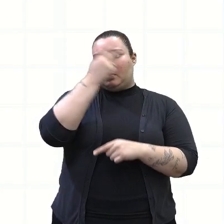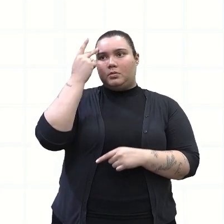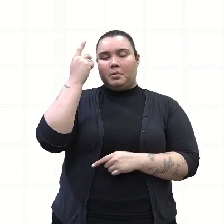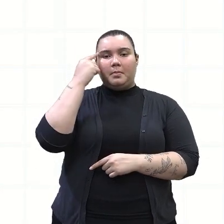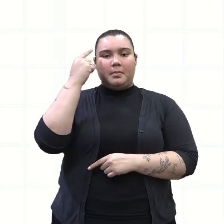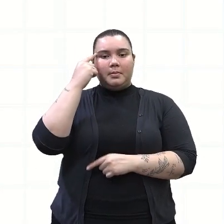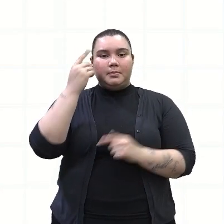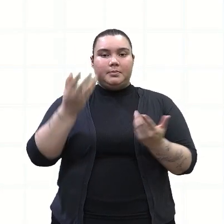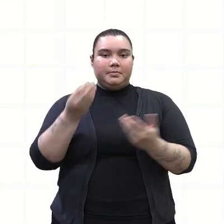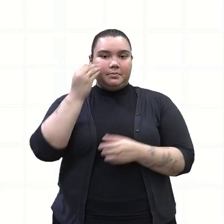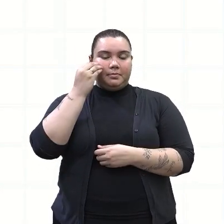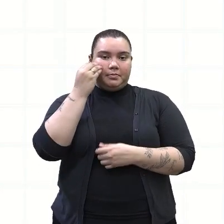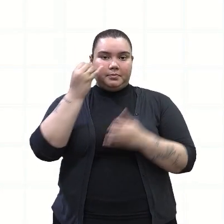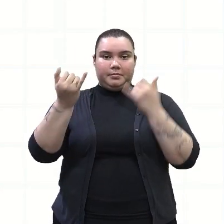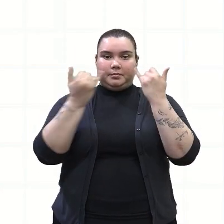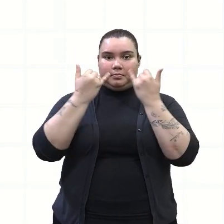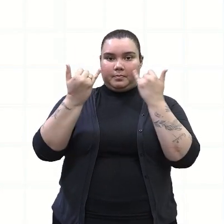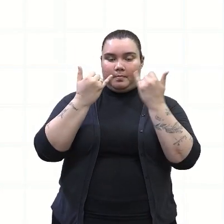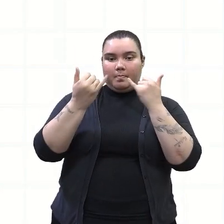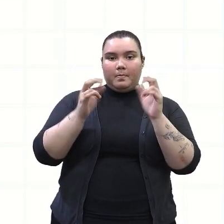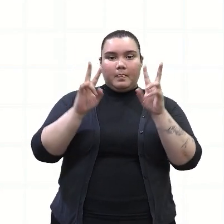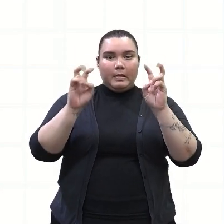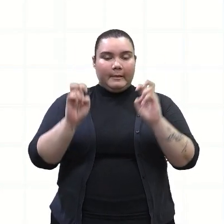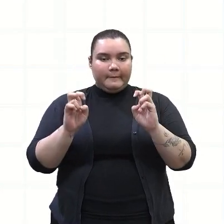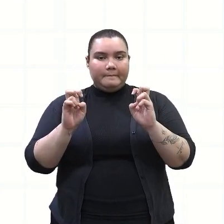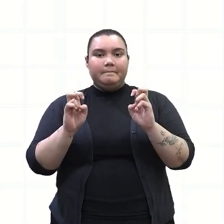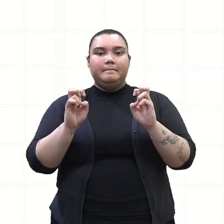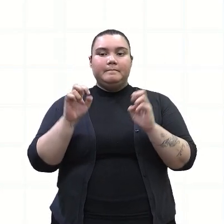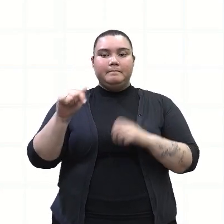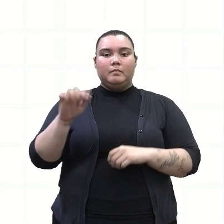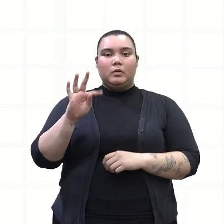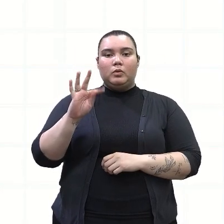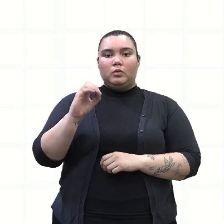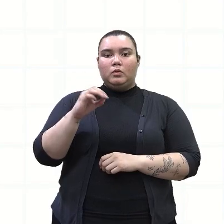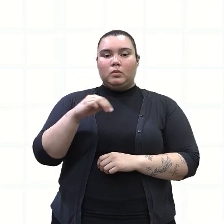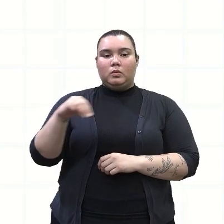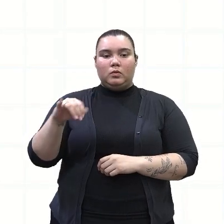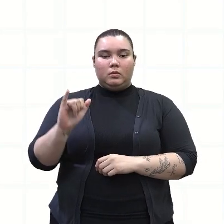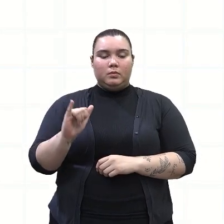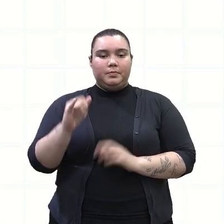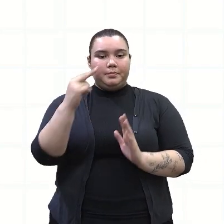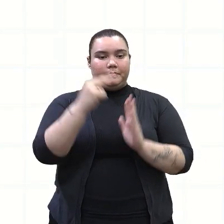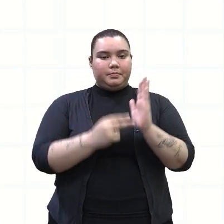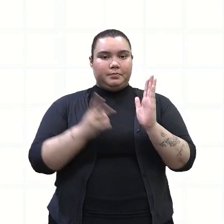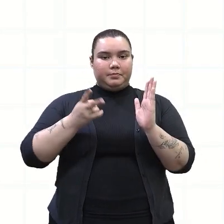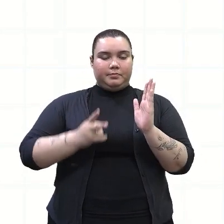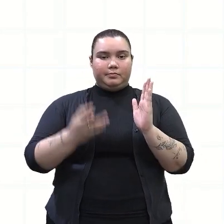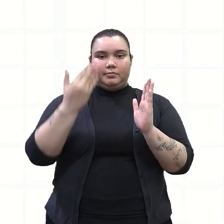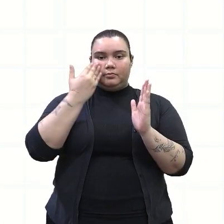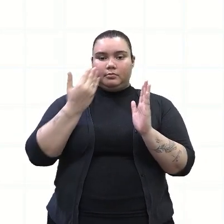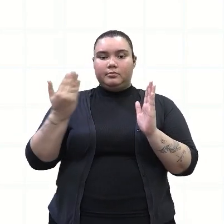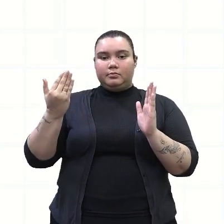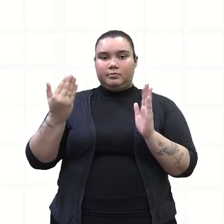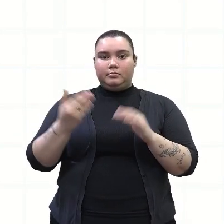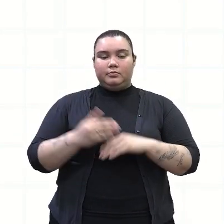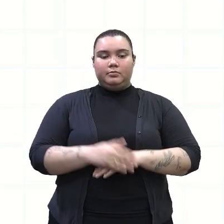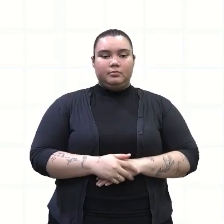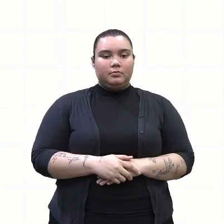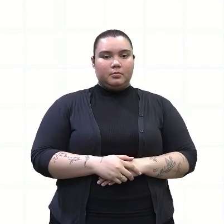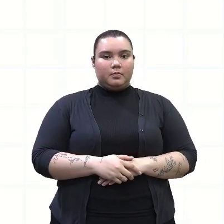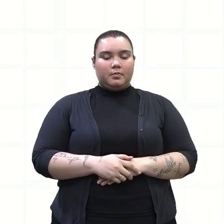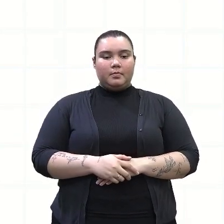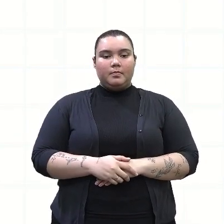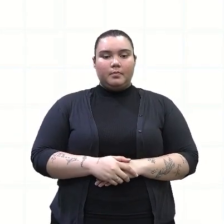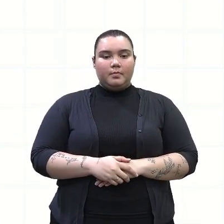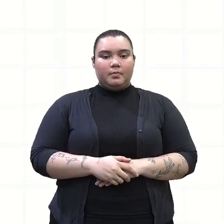Vamos conferir então as informações sobre o Tommy. Então aqui continua. Live in Massachusetts, this